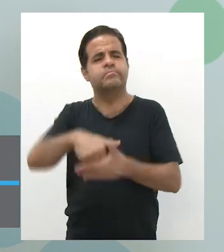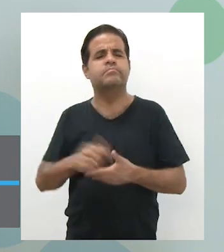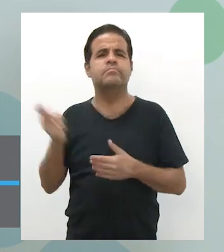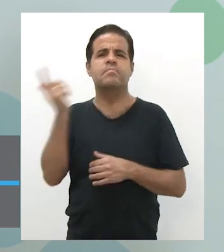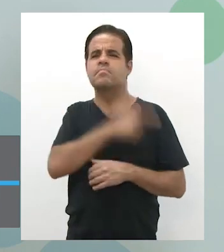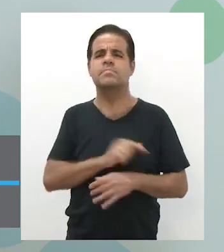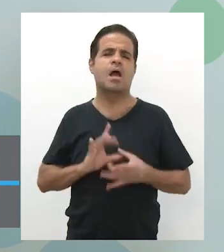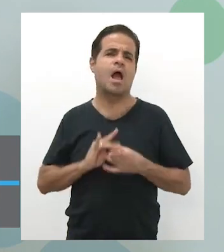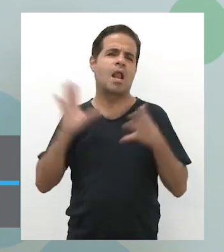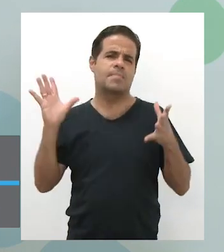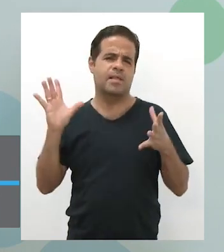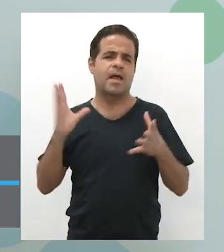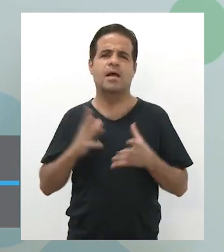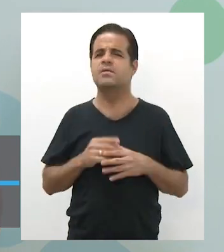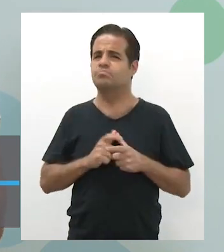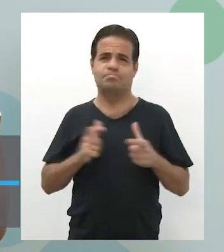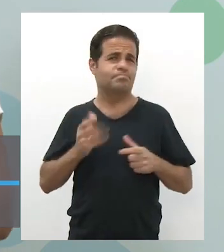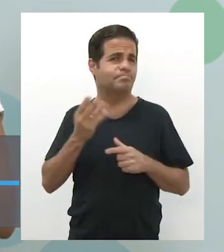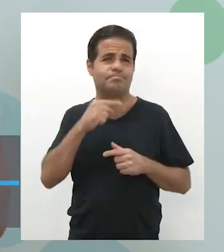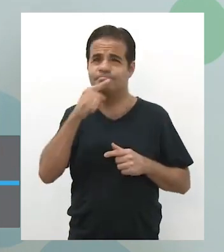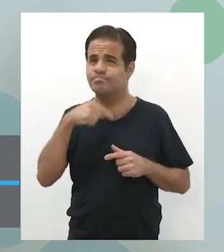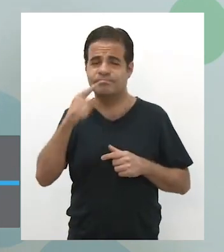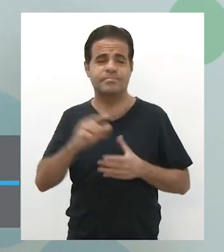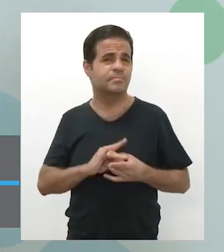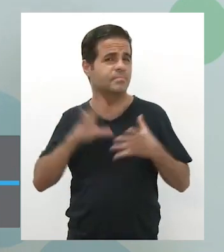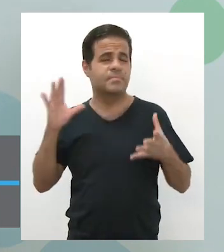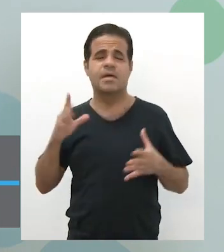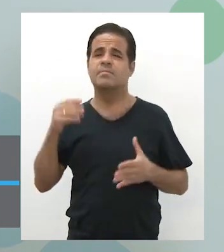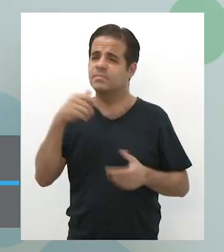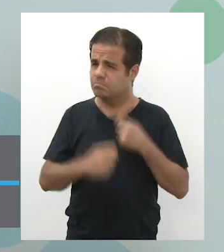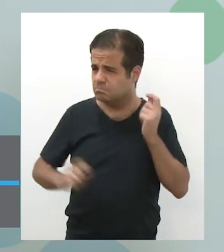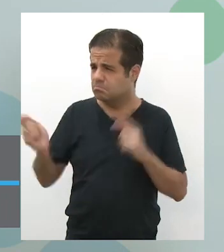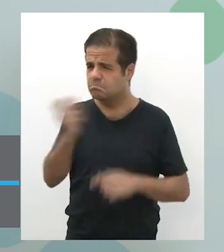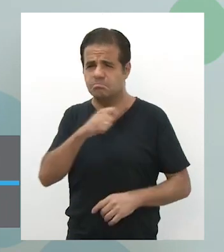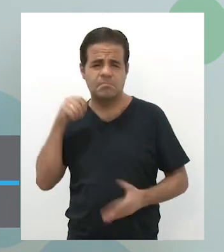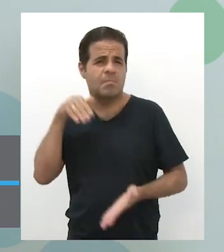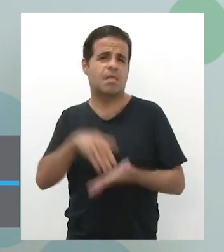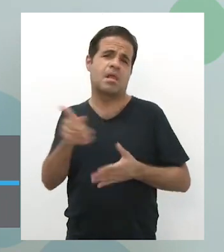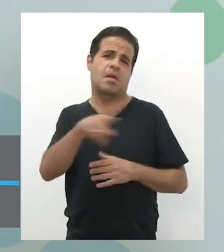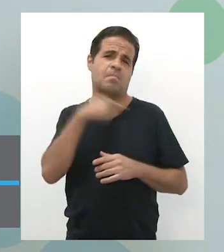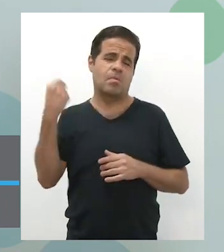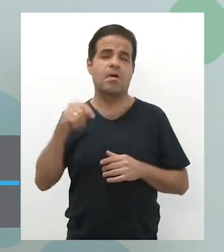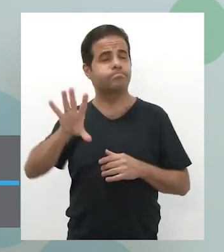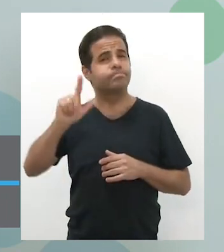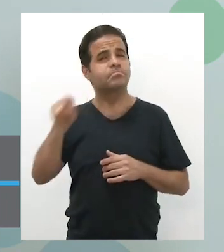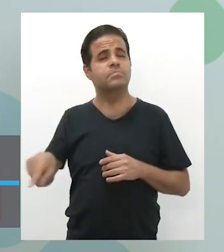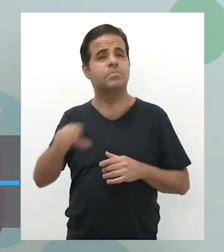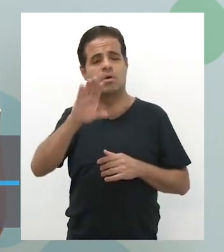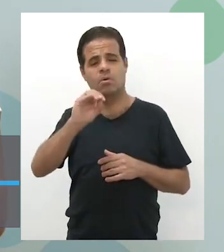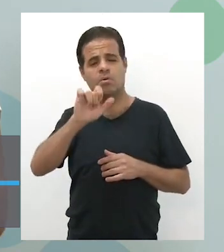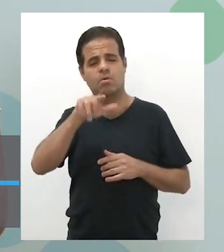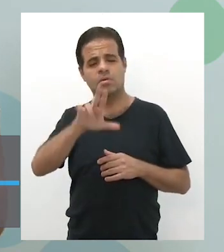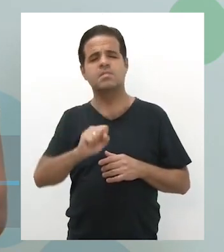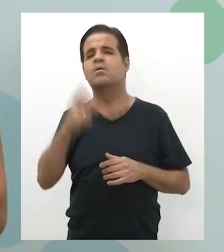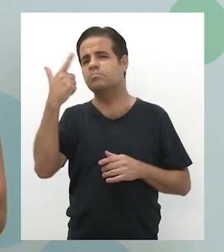a sua liberdade. Muitos deles não ganhavam a liberdade porque eles iam lutando até a morte. E era isso que acontecia no Coliseu.